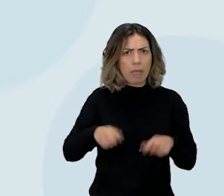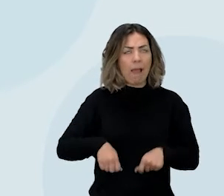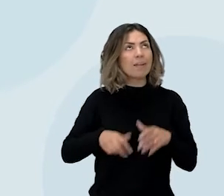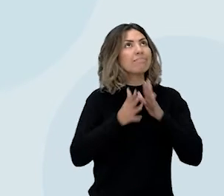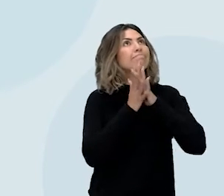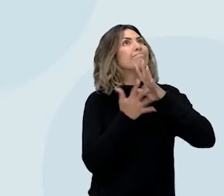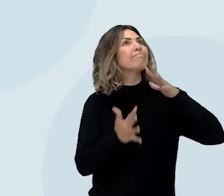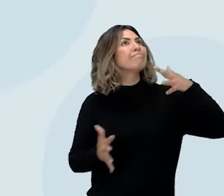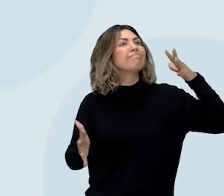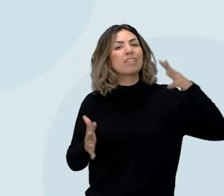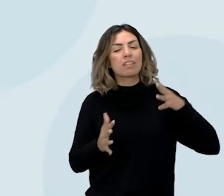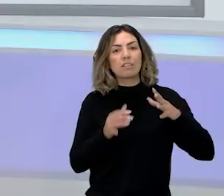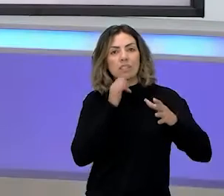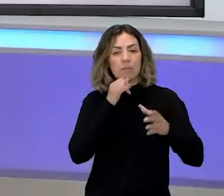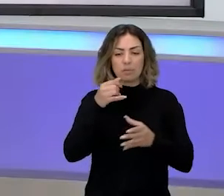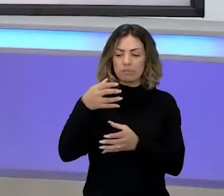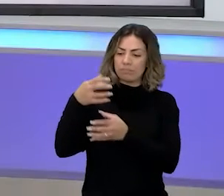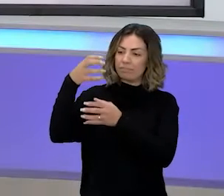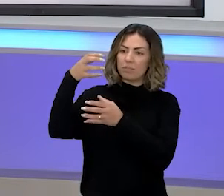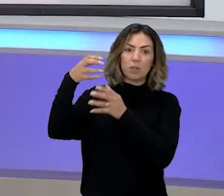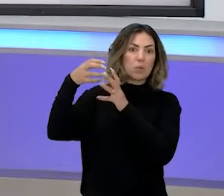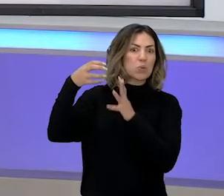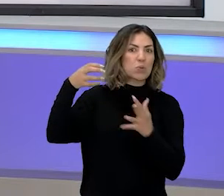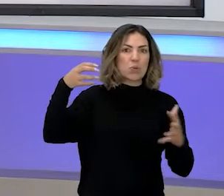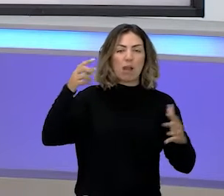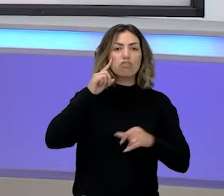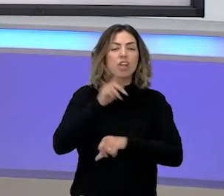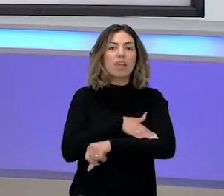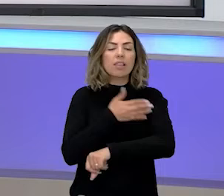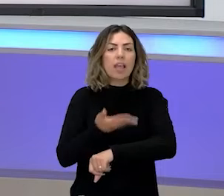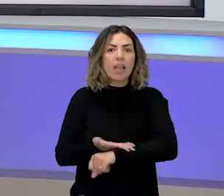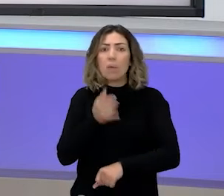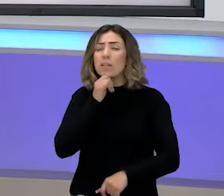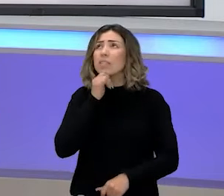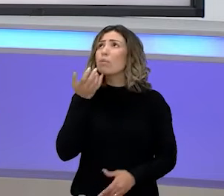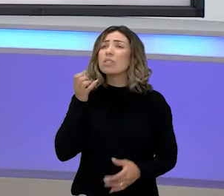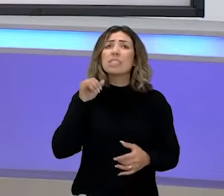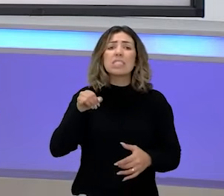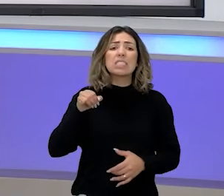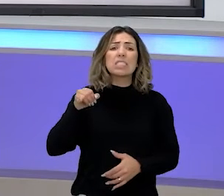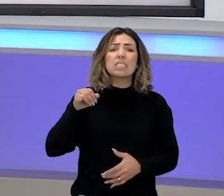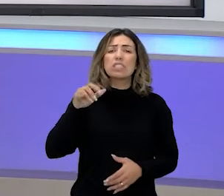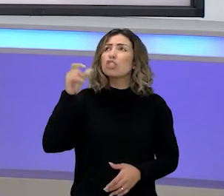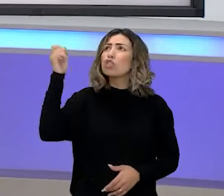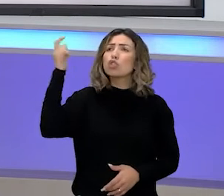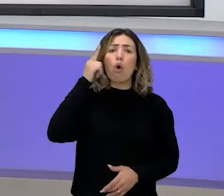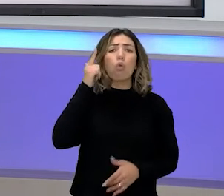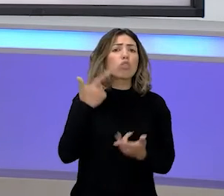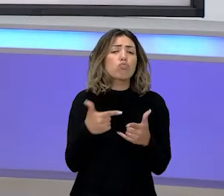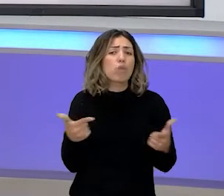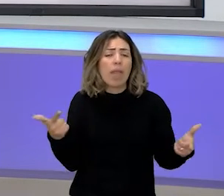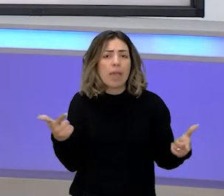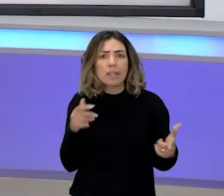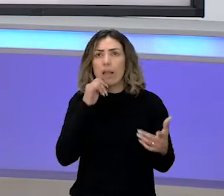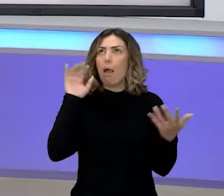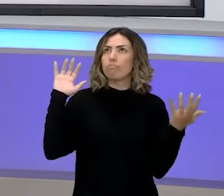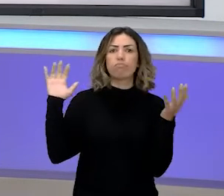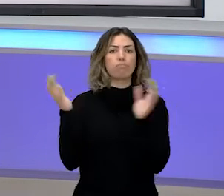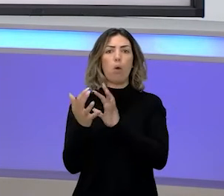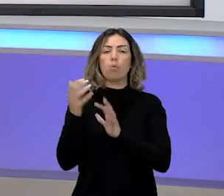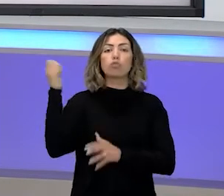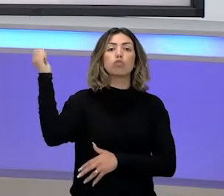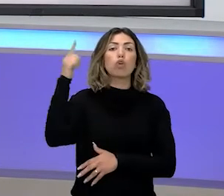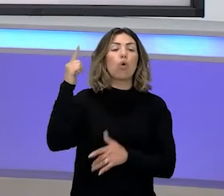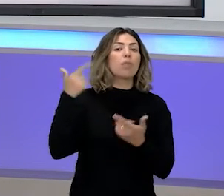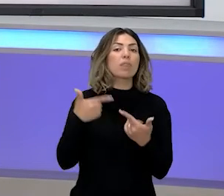gente aproveitar, mesmo em dias que não tem luz solar, né? Será que poderia... Essa lâmpada que